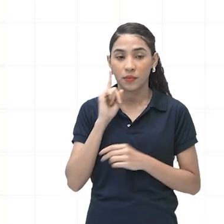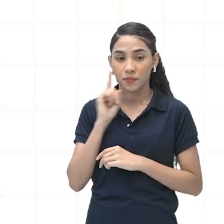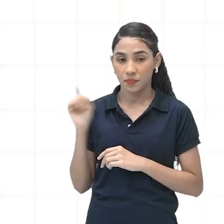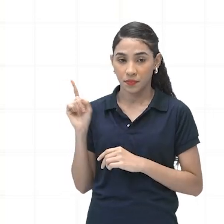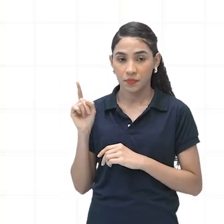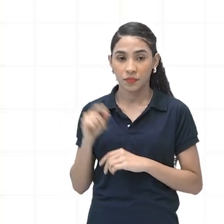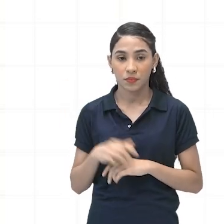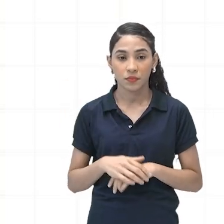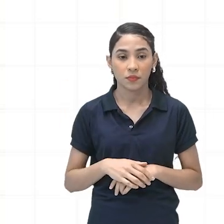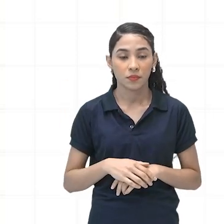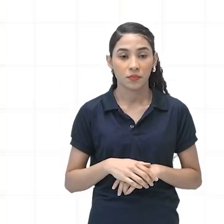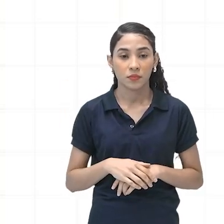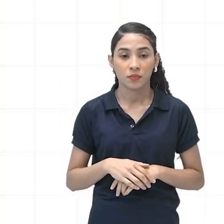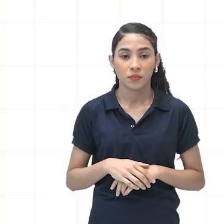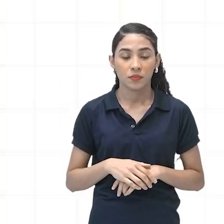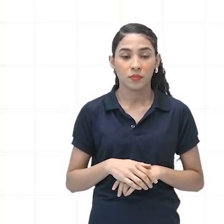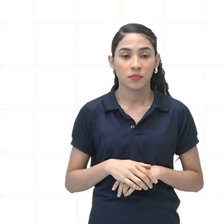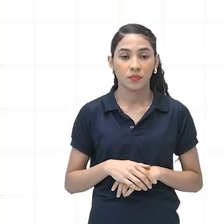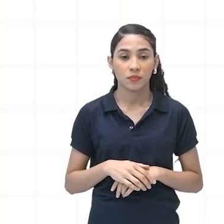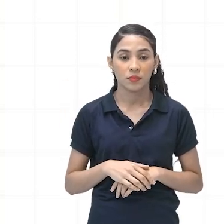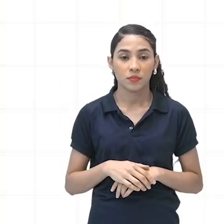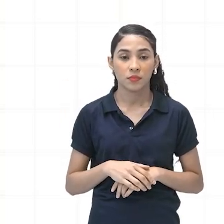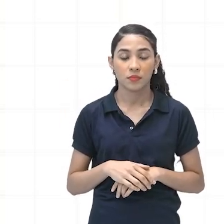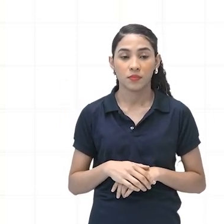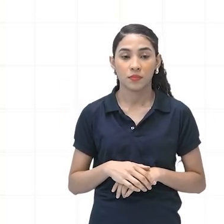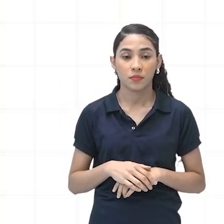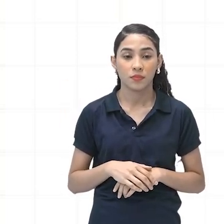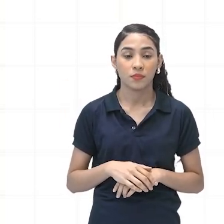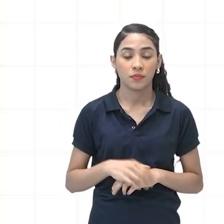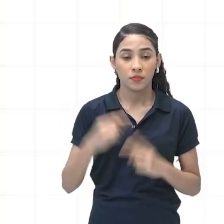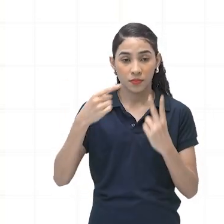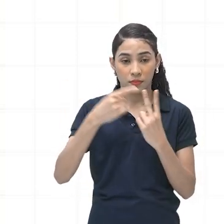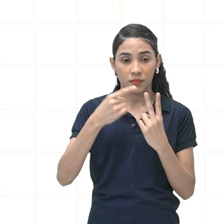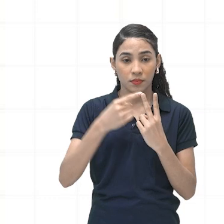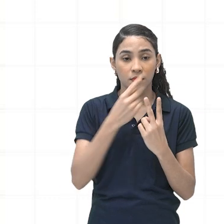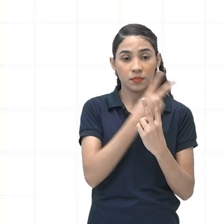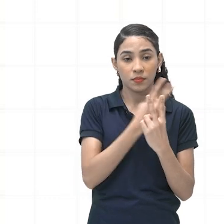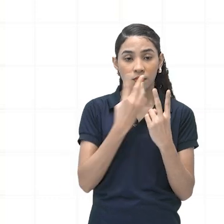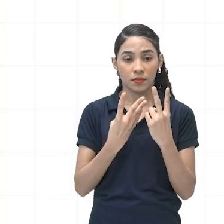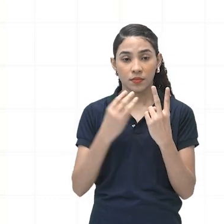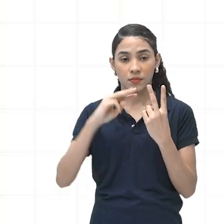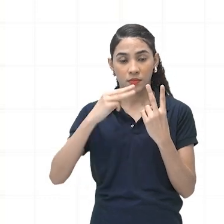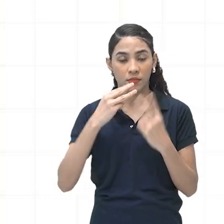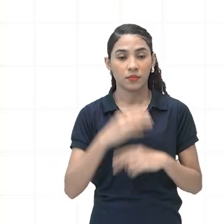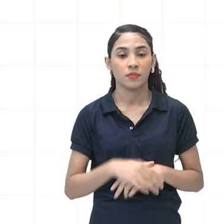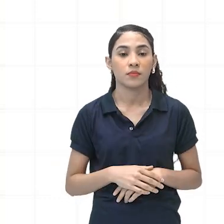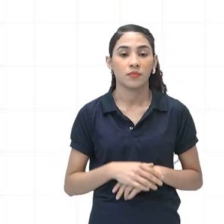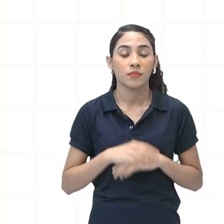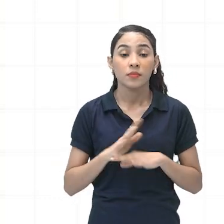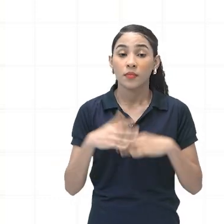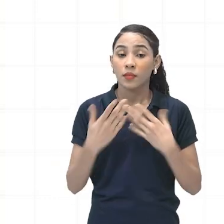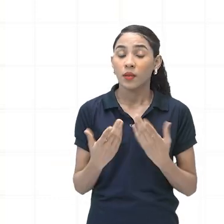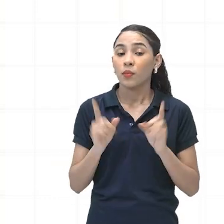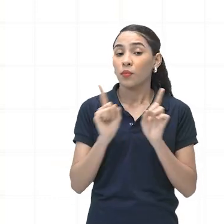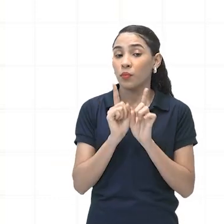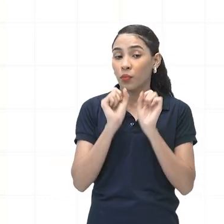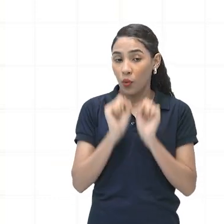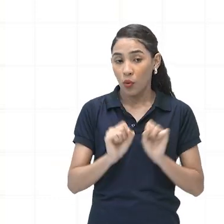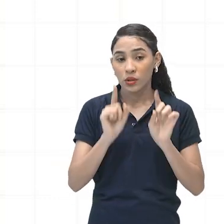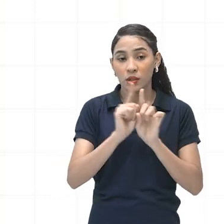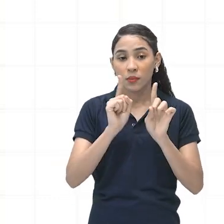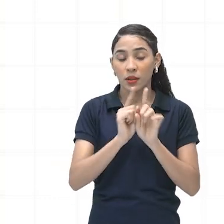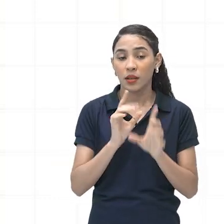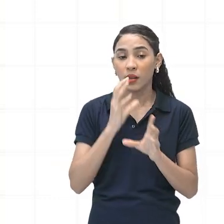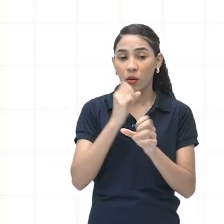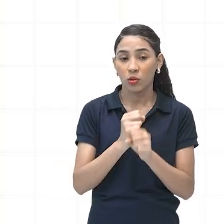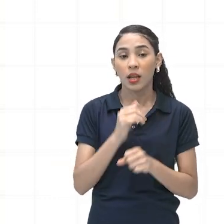quarta de 3, ou raiz quadrada de 4 elevado ao cubo. E isso aqui eu ainda posso até calcular,